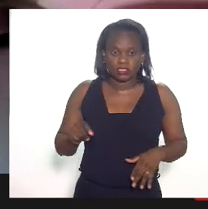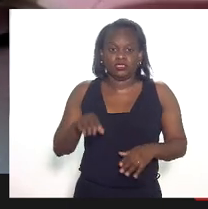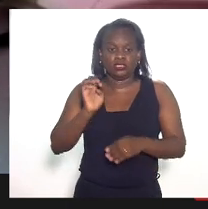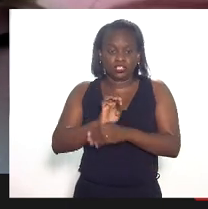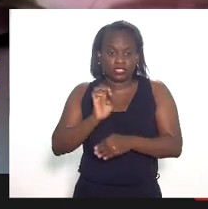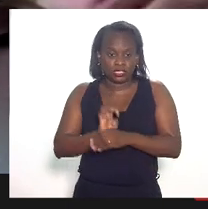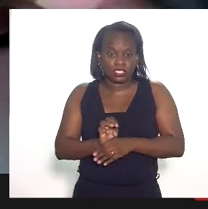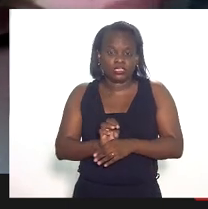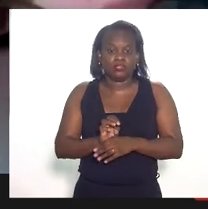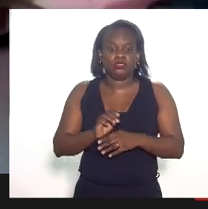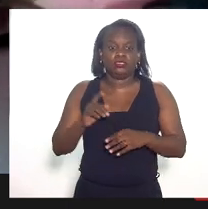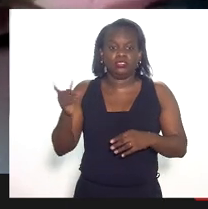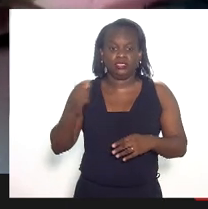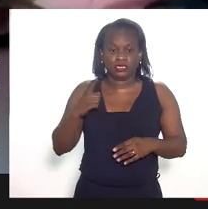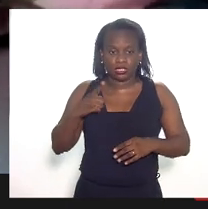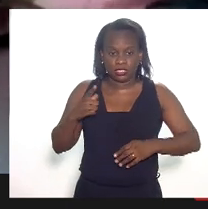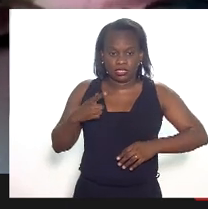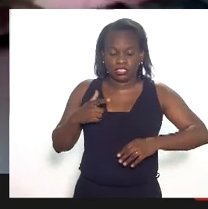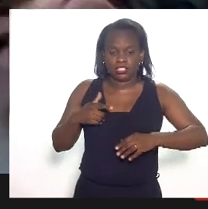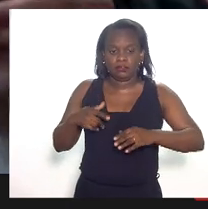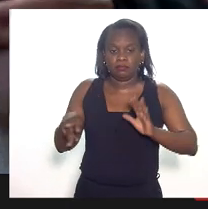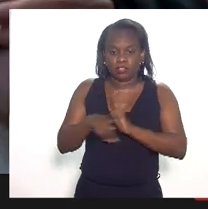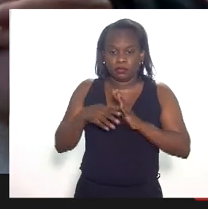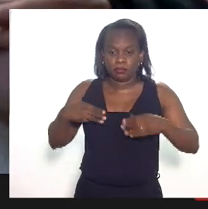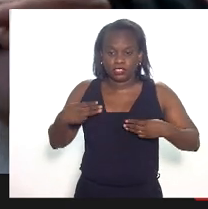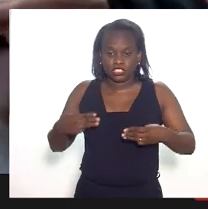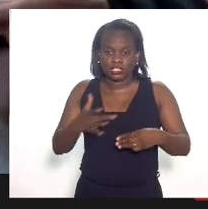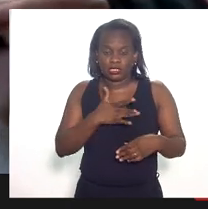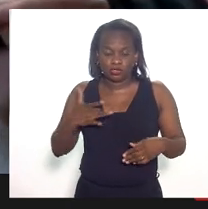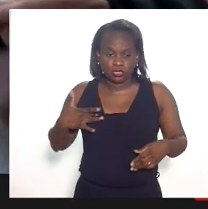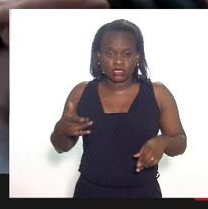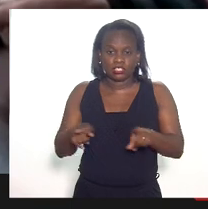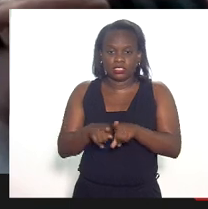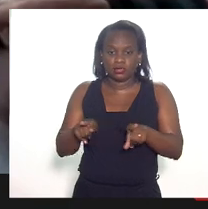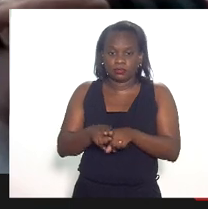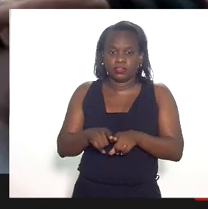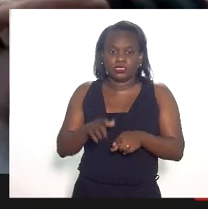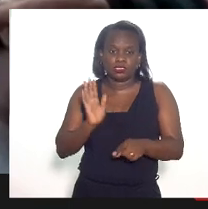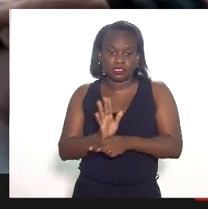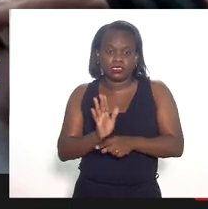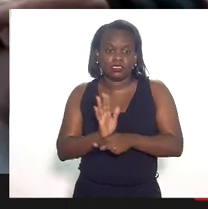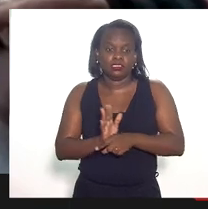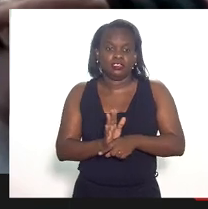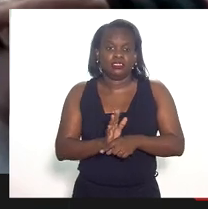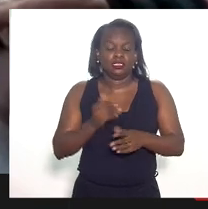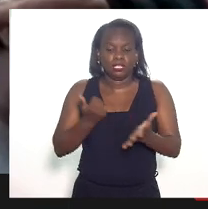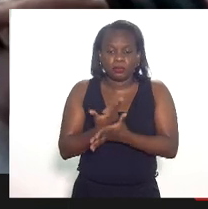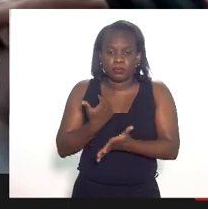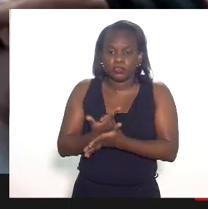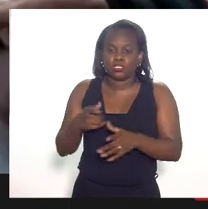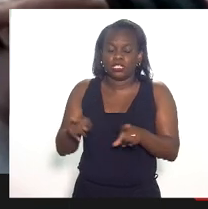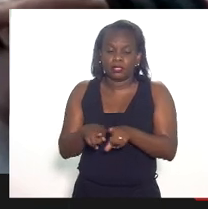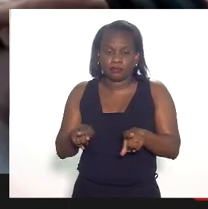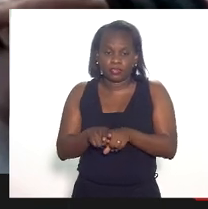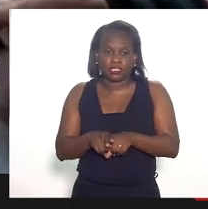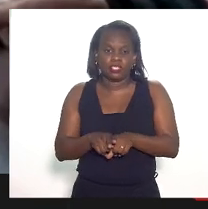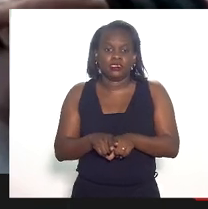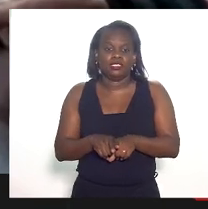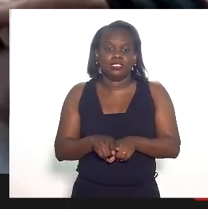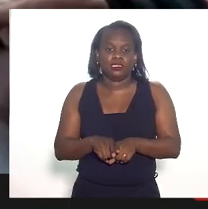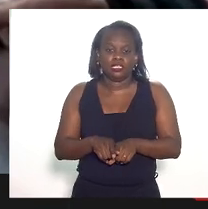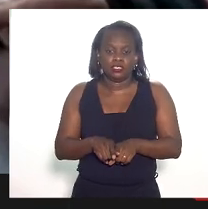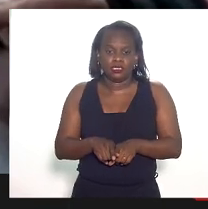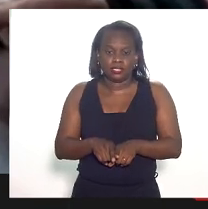Estado ele entrou no guarda-chuva do Ministério da Saúde e também fez como também. Fizemos compra também, e até está aqui